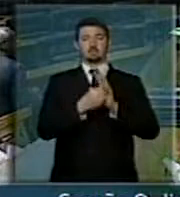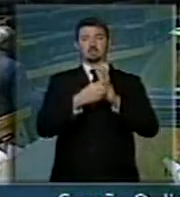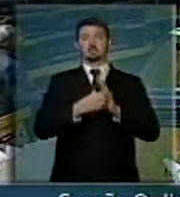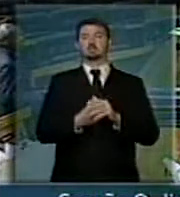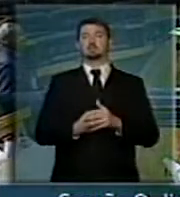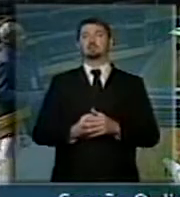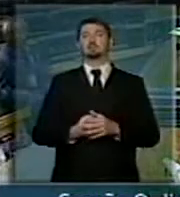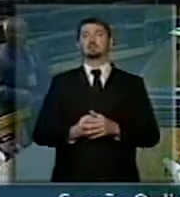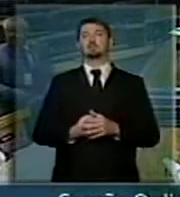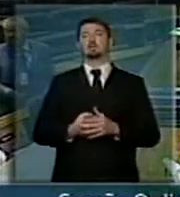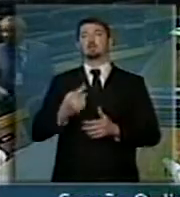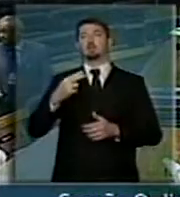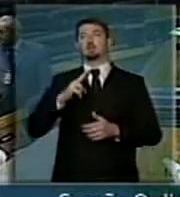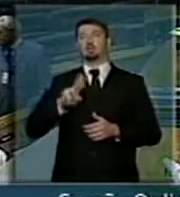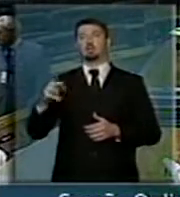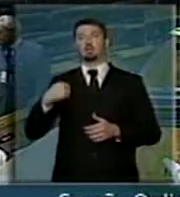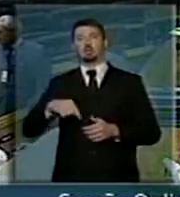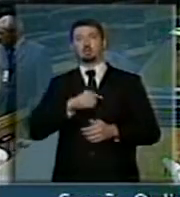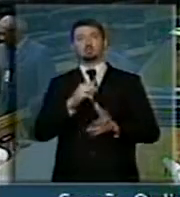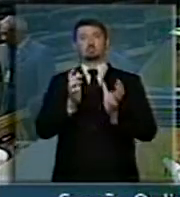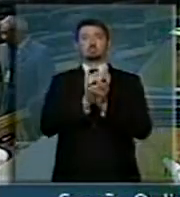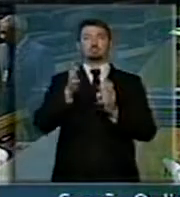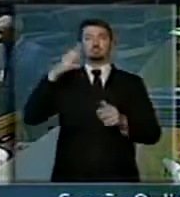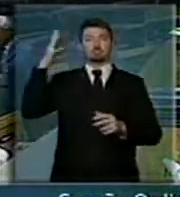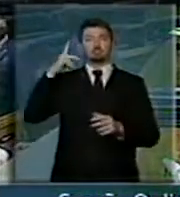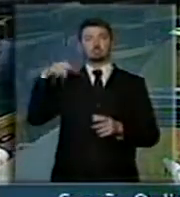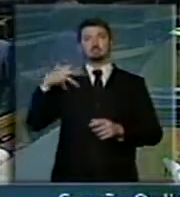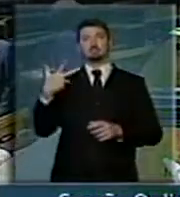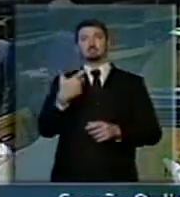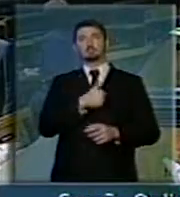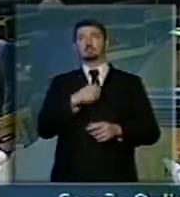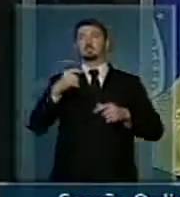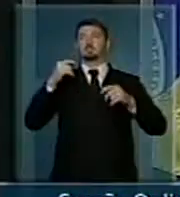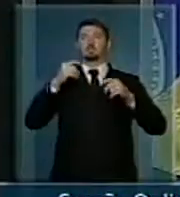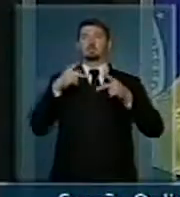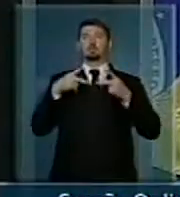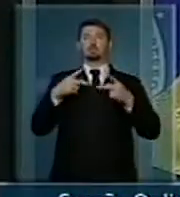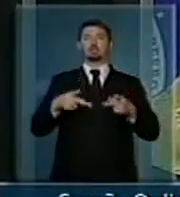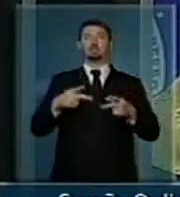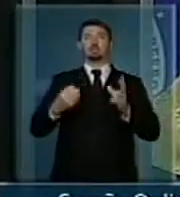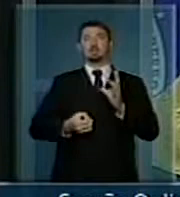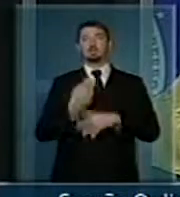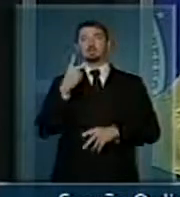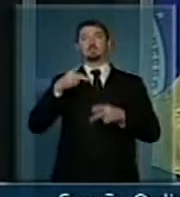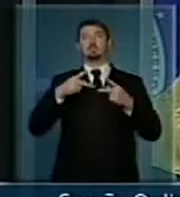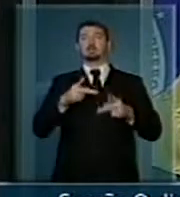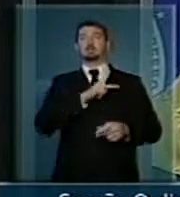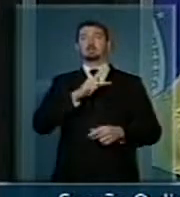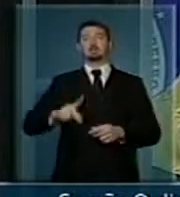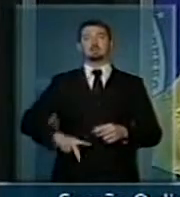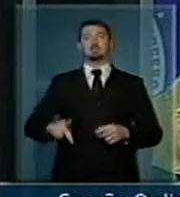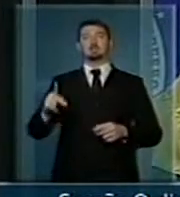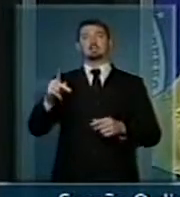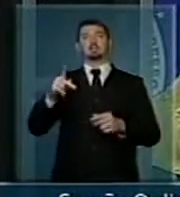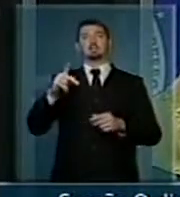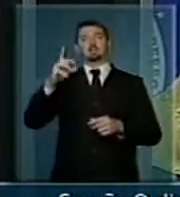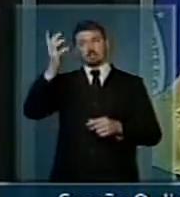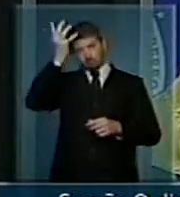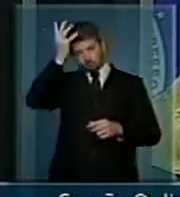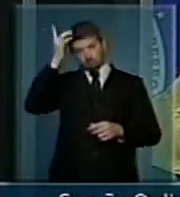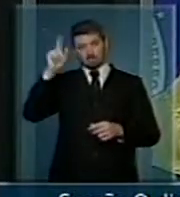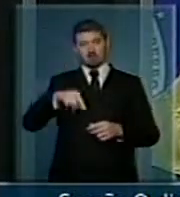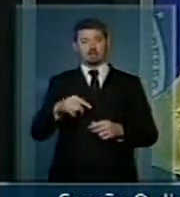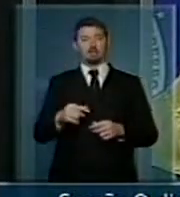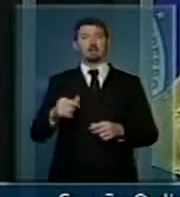nome de nossa bancada deste tão brilhante programa que foi lançado pela presidenta Dilma Rousseff, que foi o